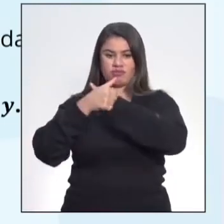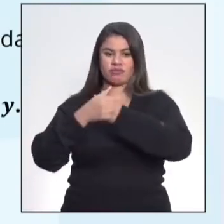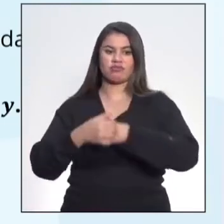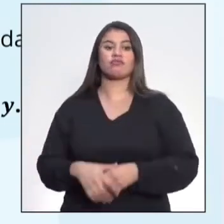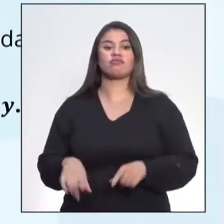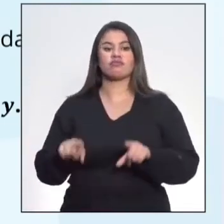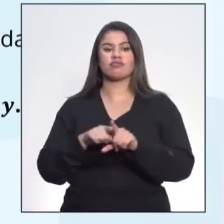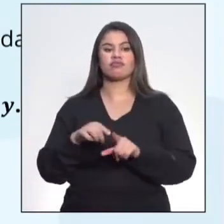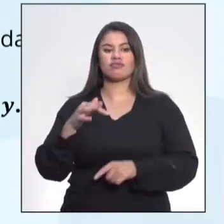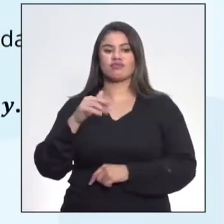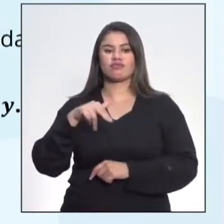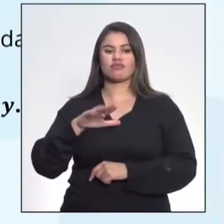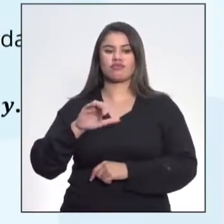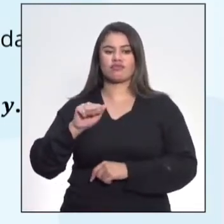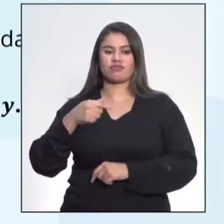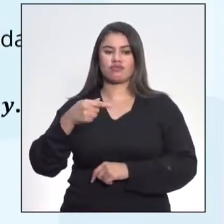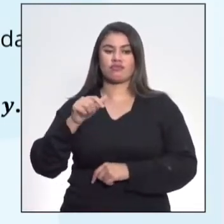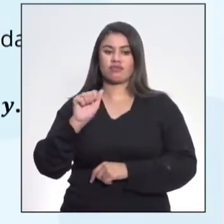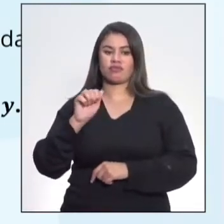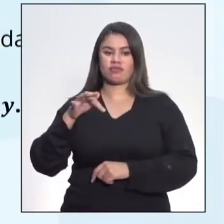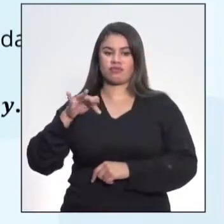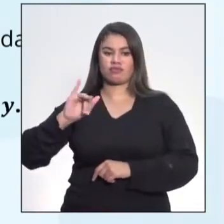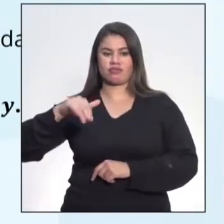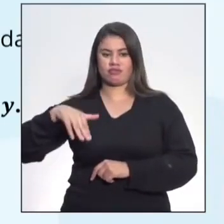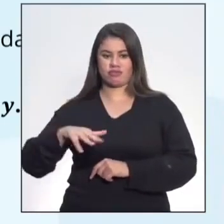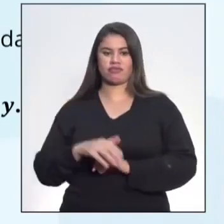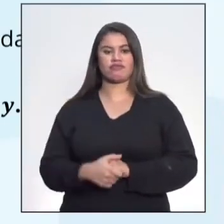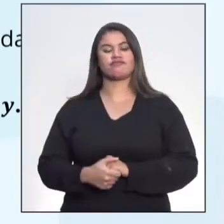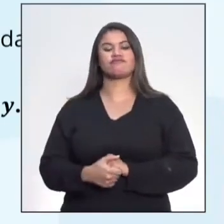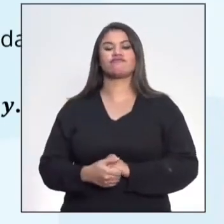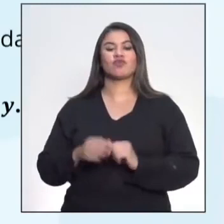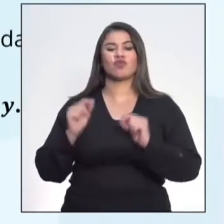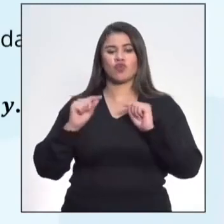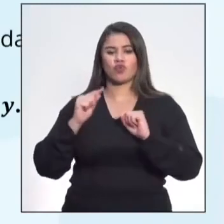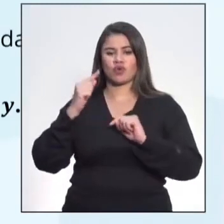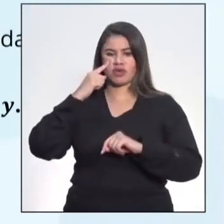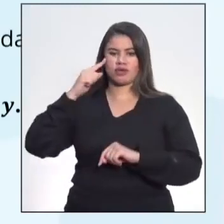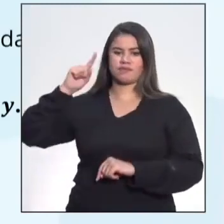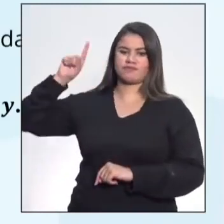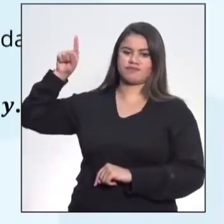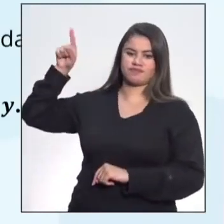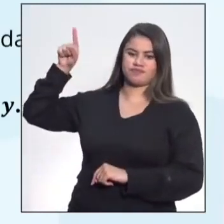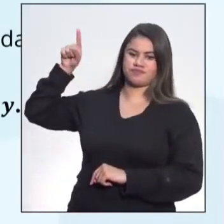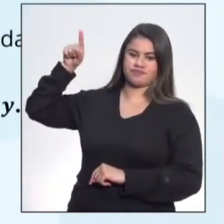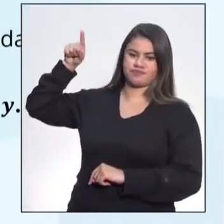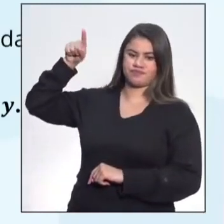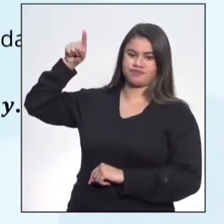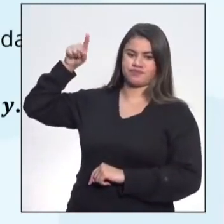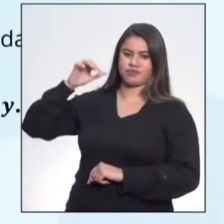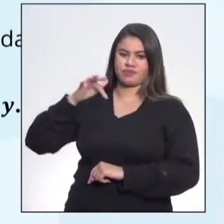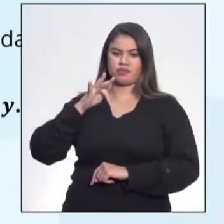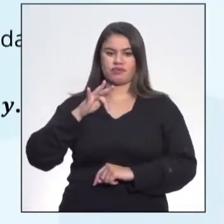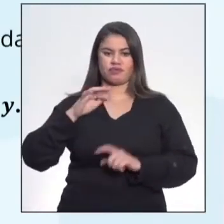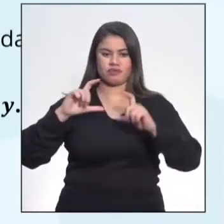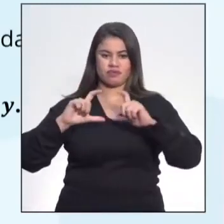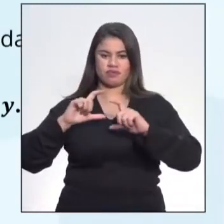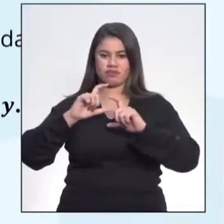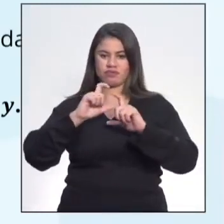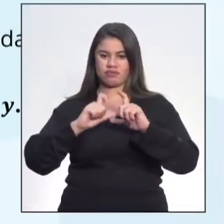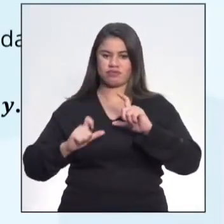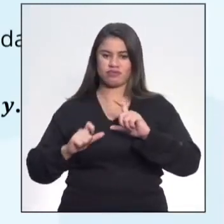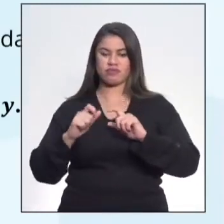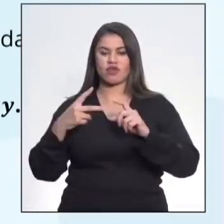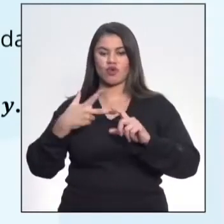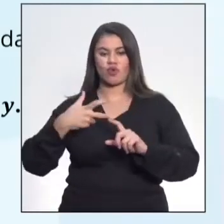usar para chamar essa função que está aí, ó, f de x igual a x mais b. Tudo bem?